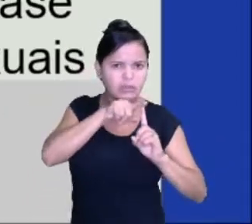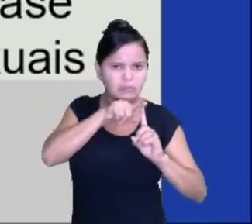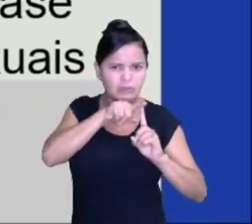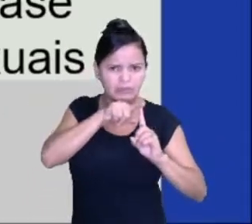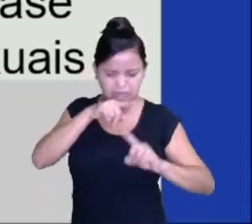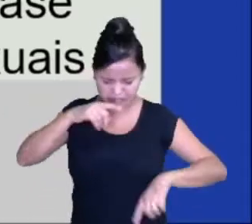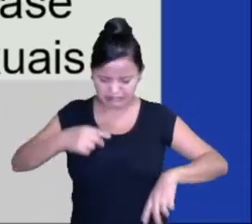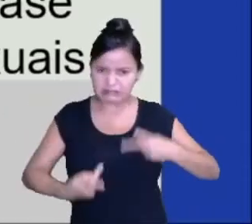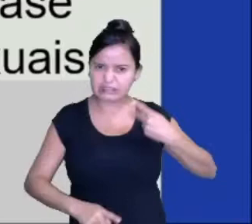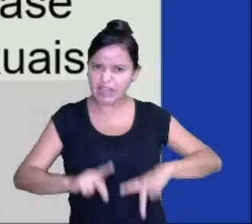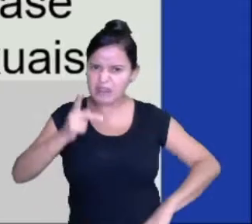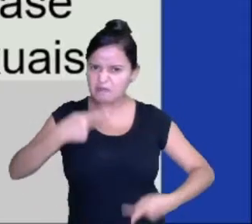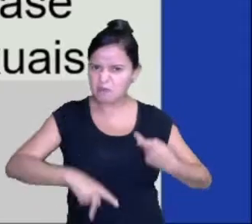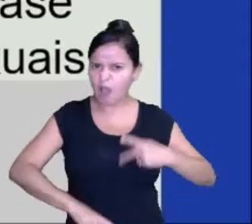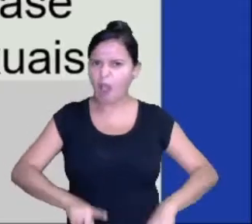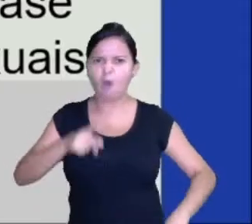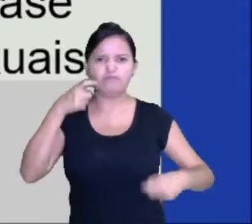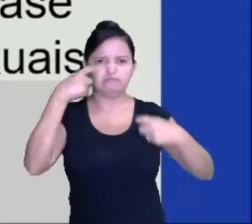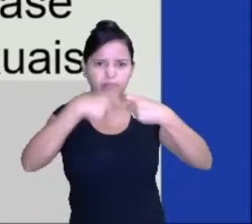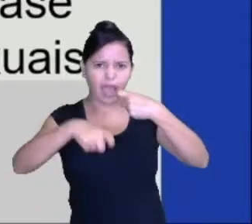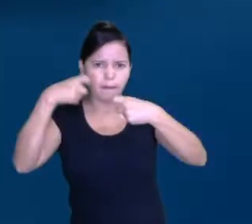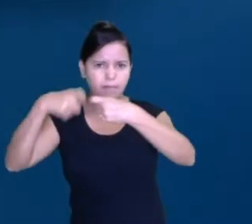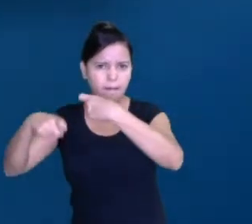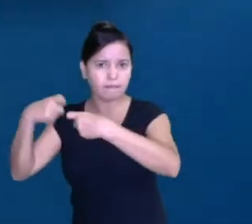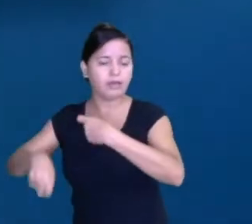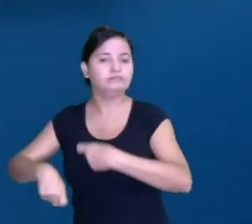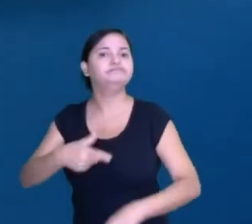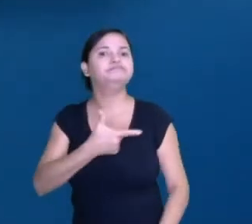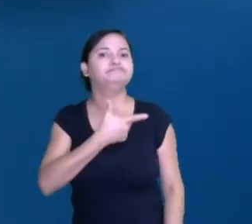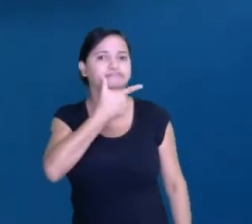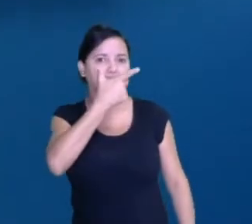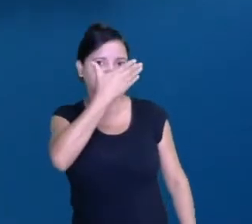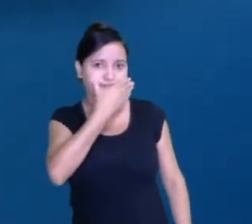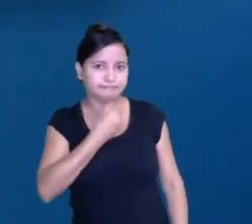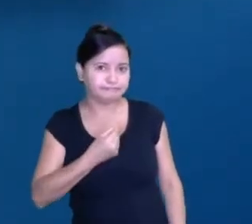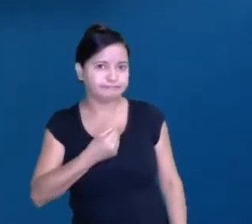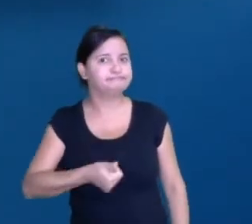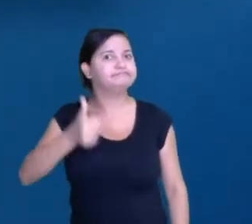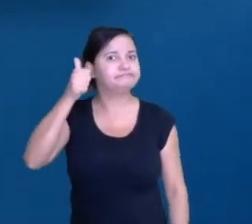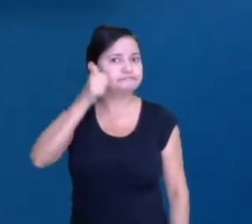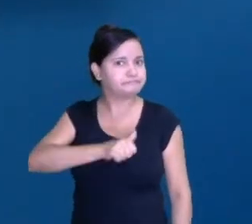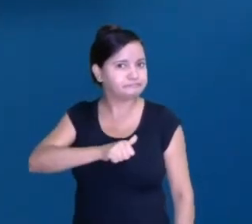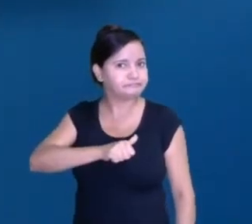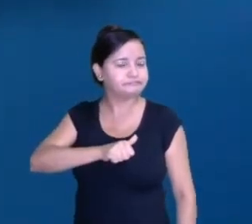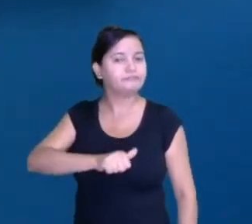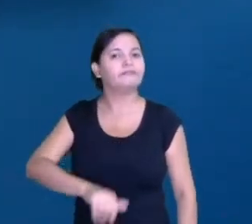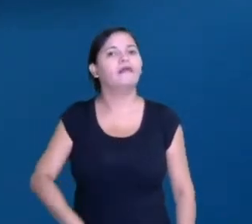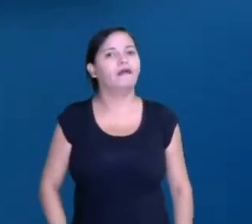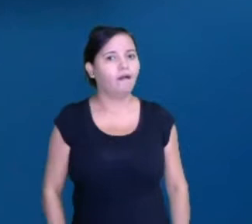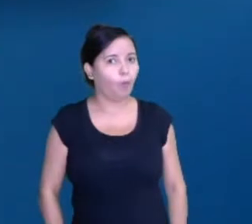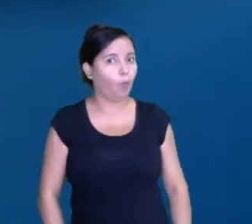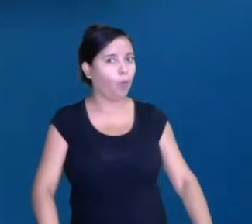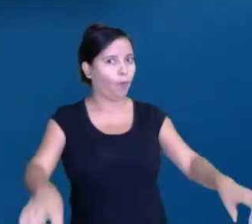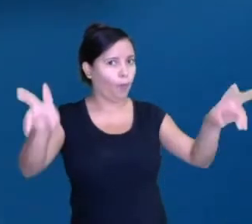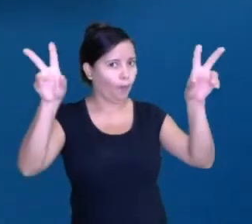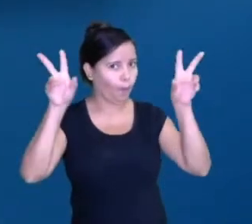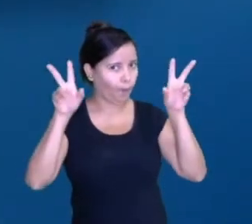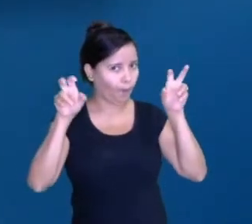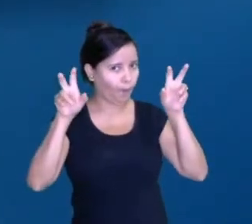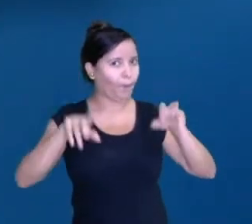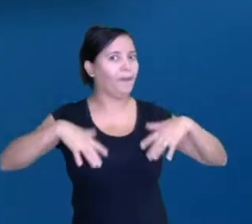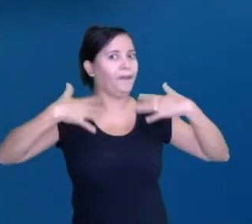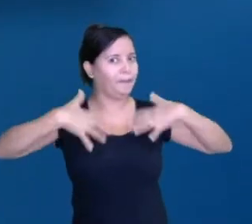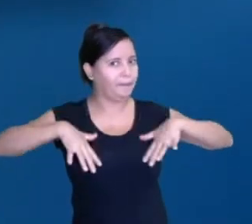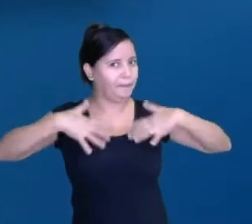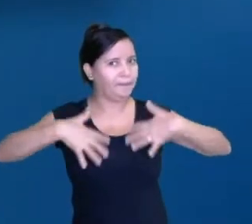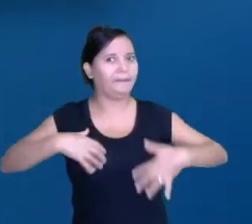sexuais femininos e masculinos. Então, é um tema de uma importância singular, ímpar,